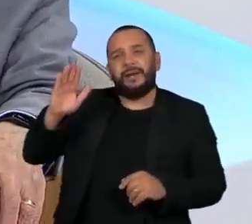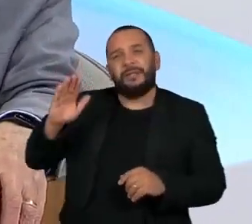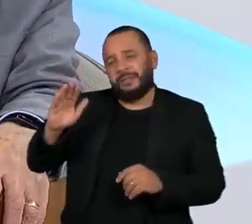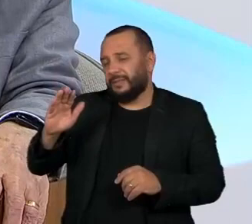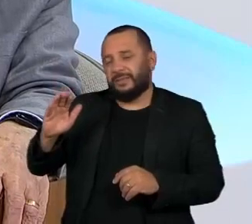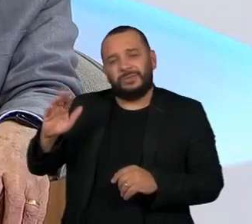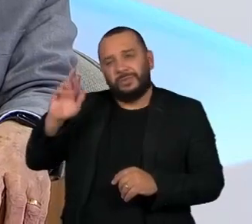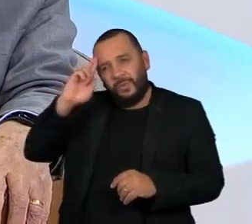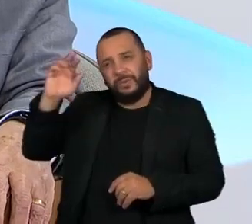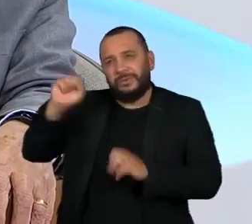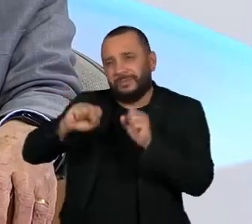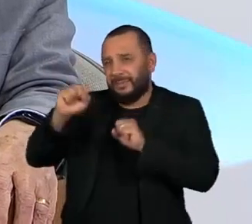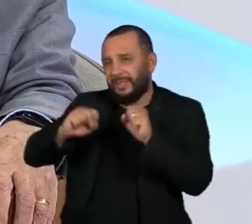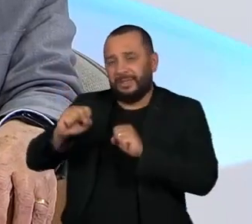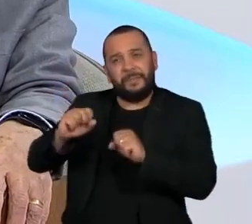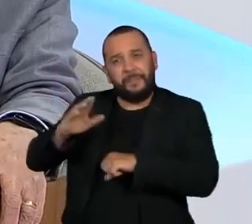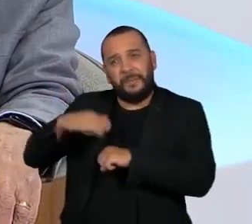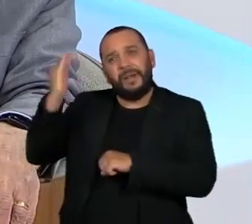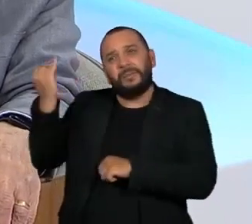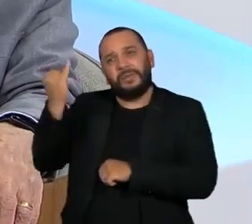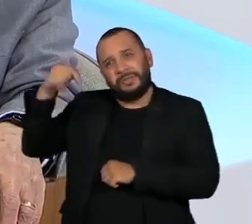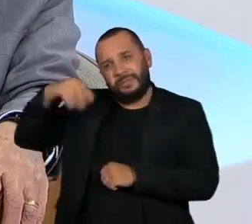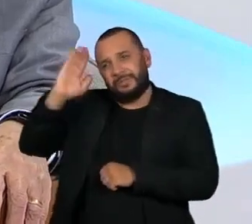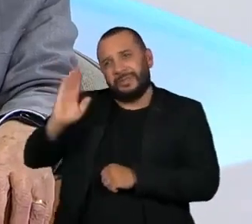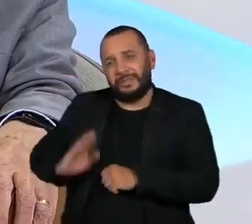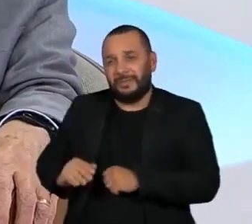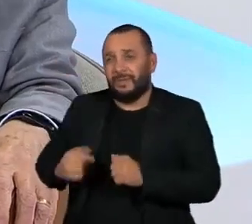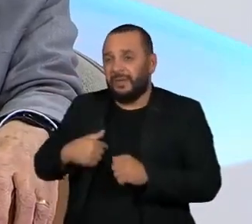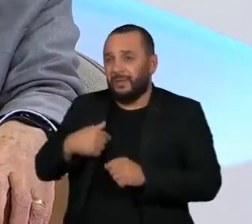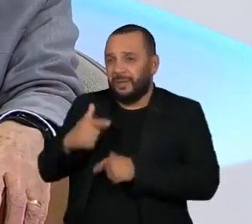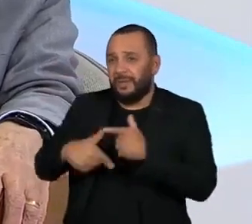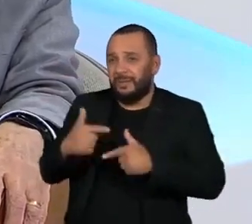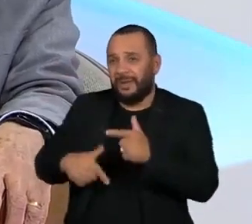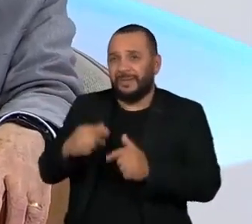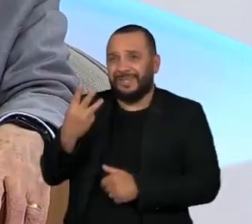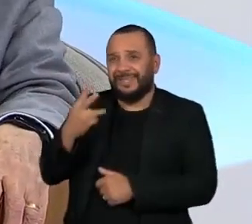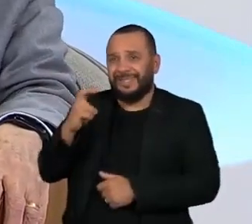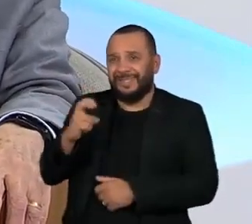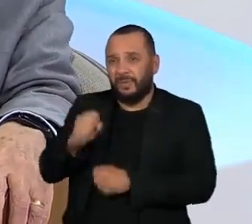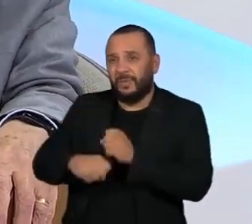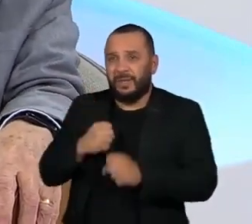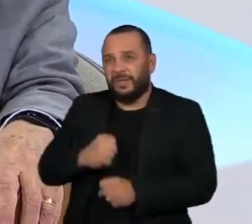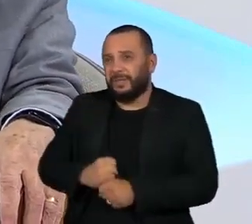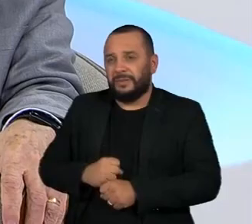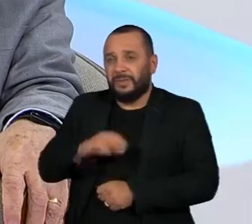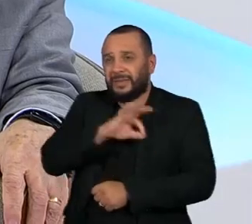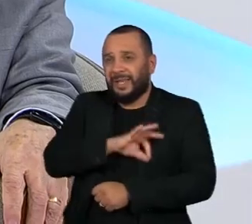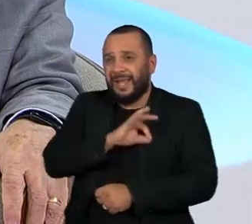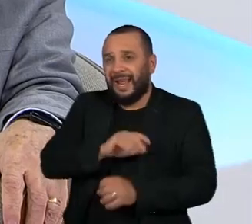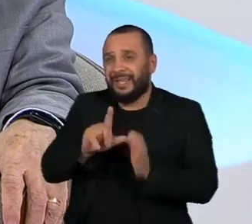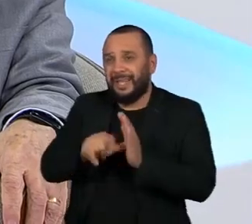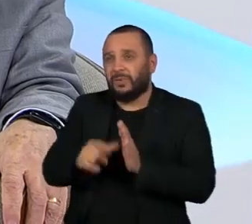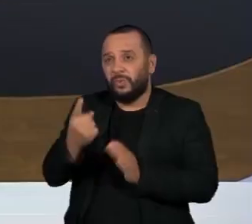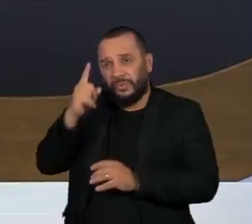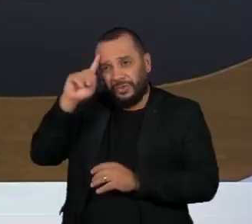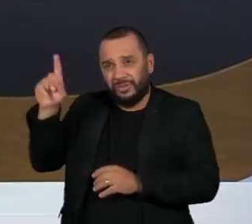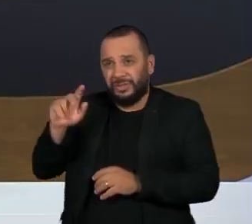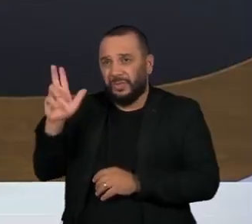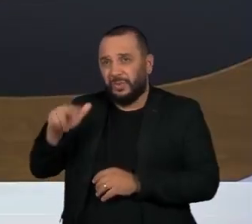eu trabalho lá a 35 anos não atrasou um dia o pagamento